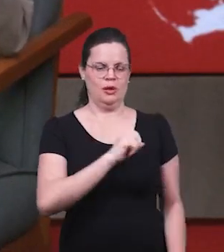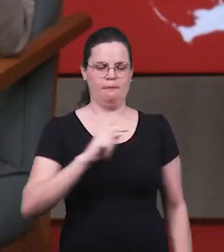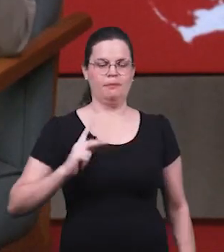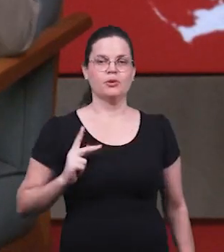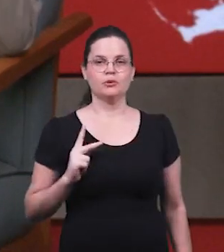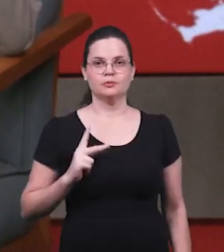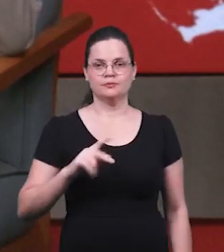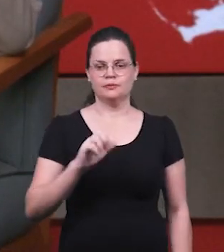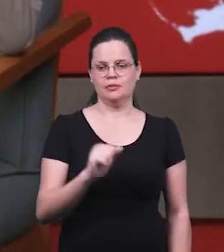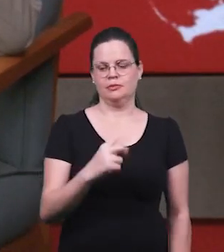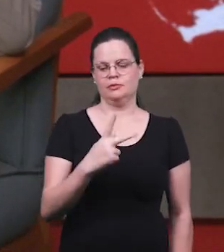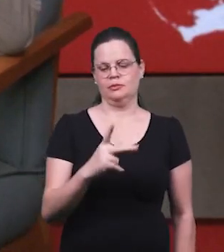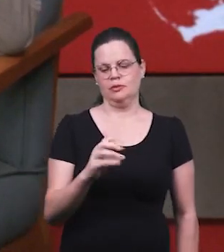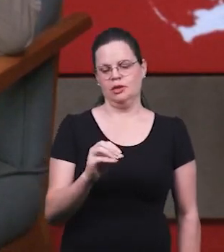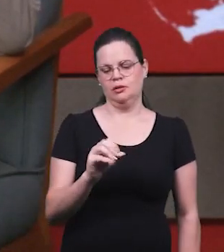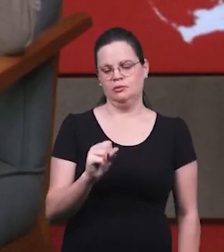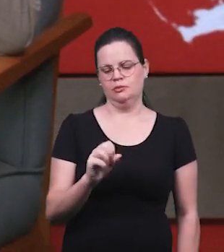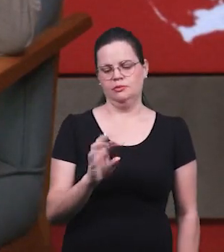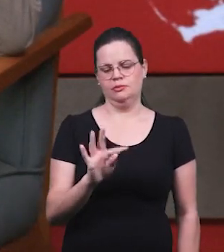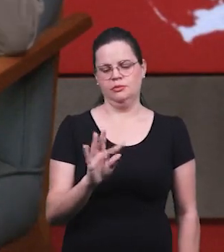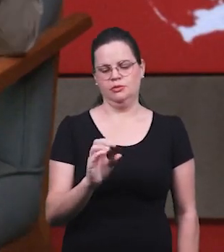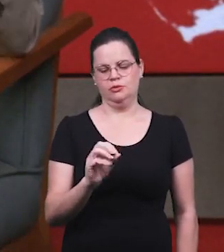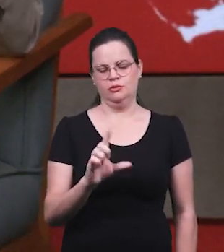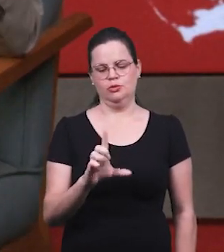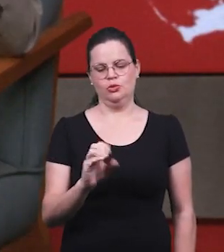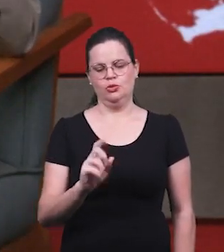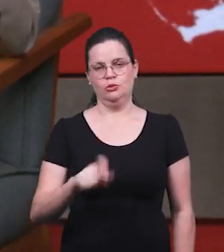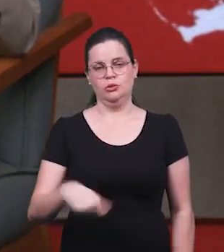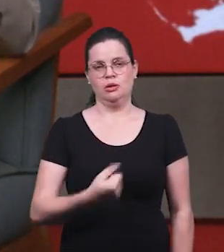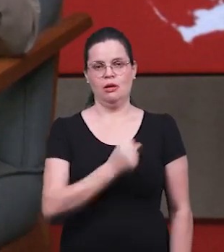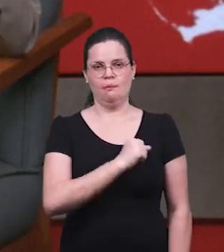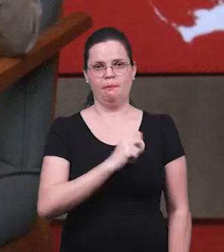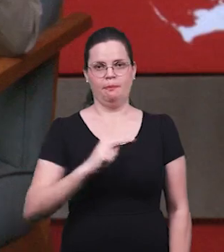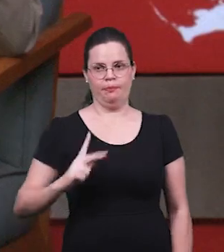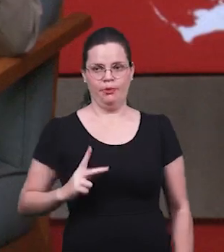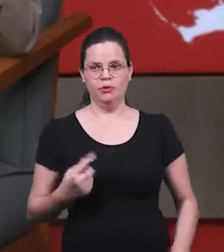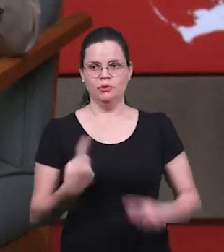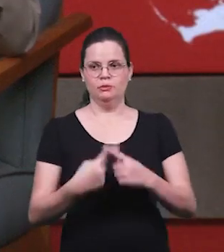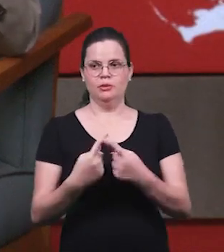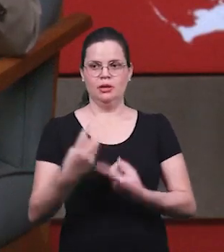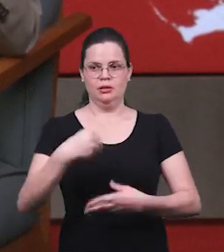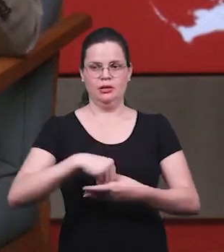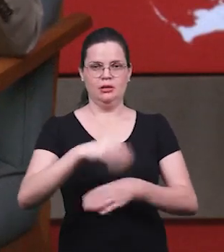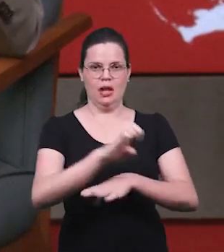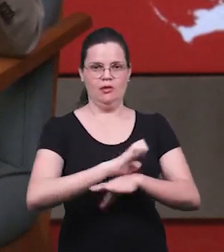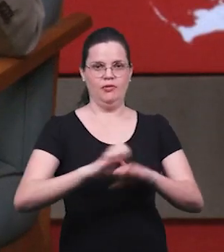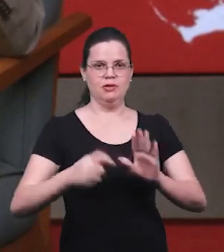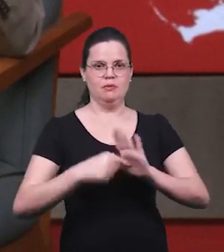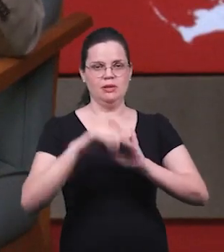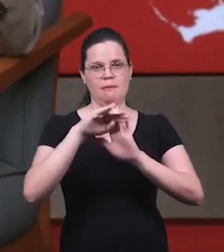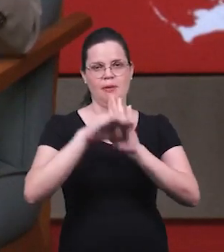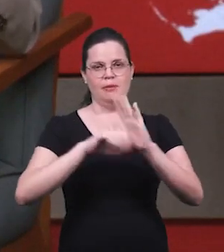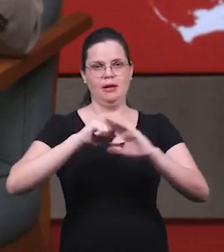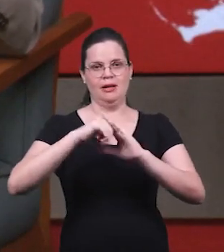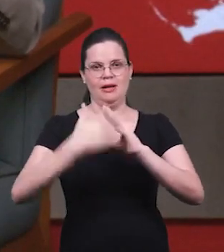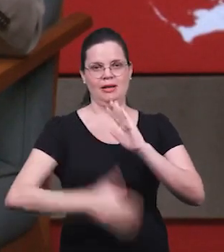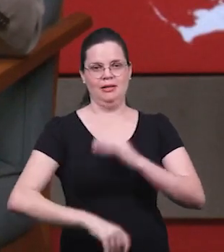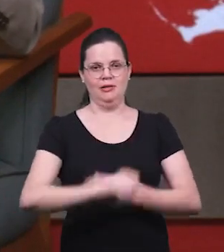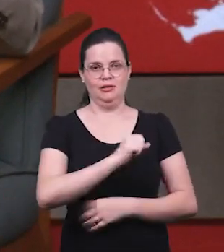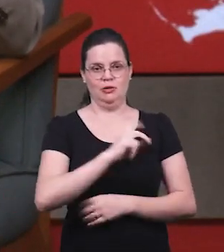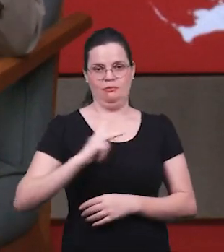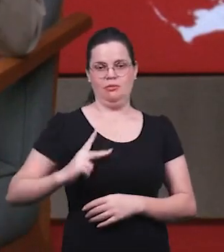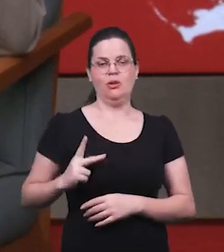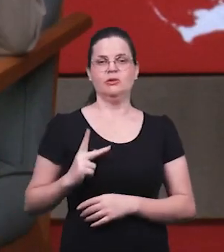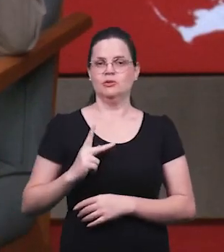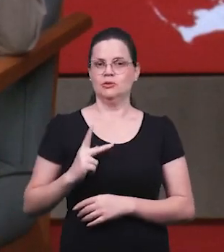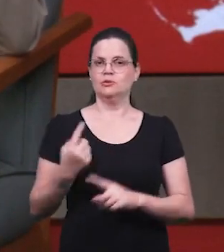de apóstolo, né? Porque o apóstolo, conforme é descrito na carta aos Efésios, porque o próprio Paulo, na